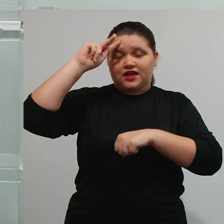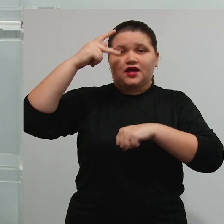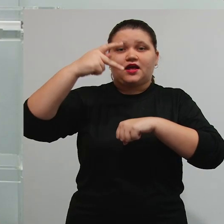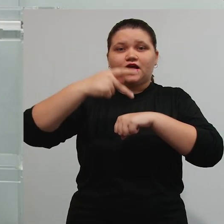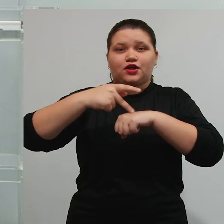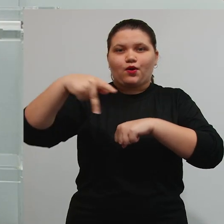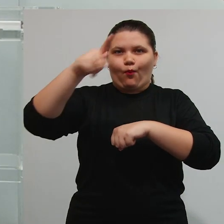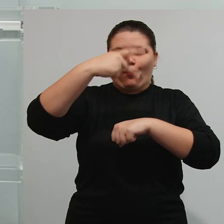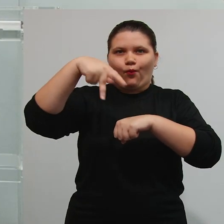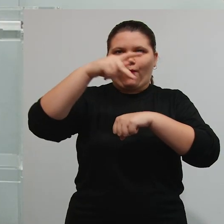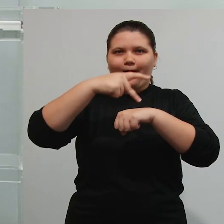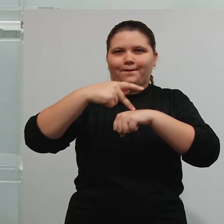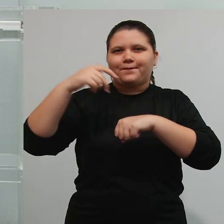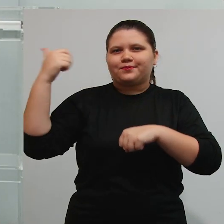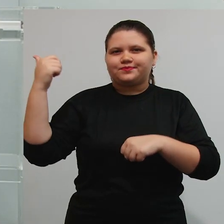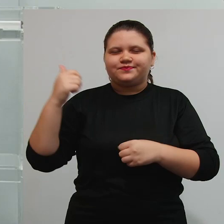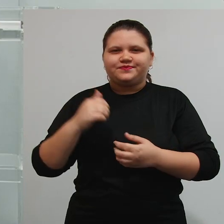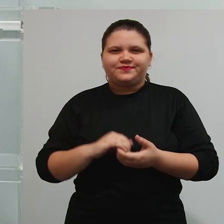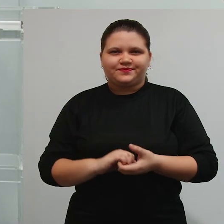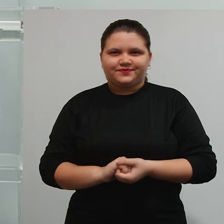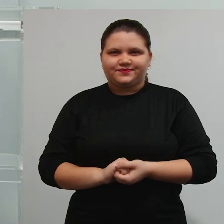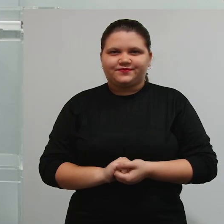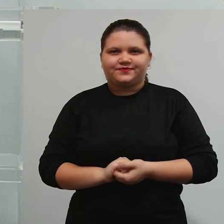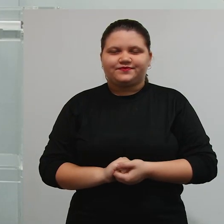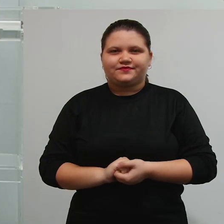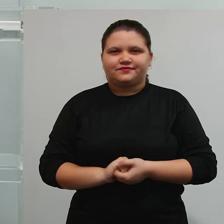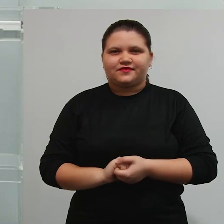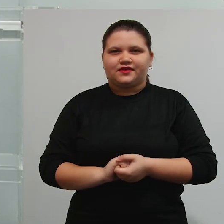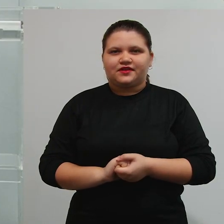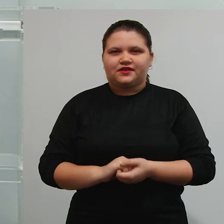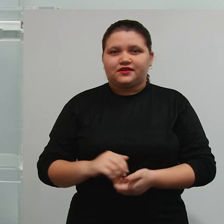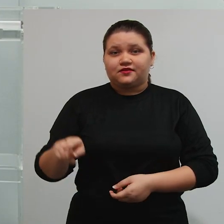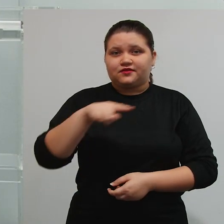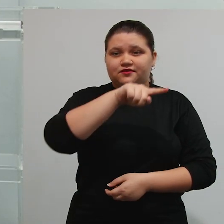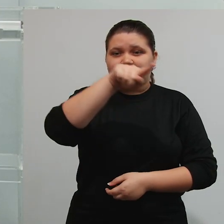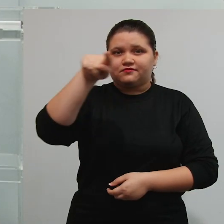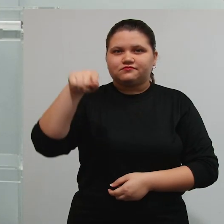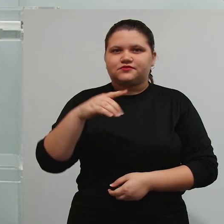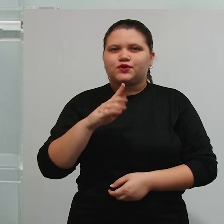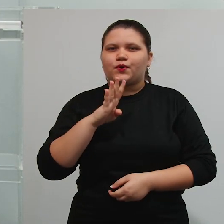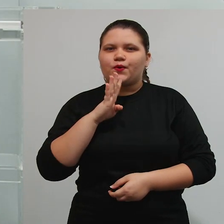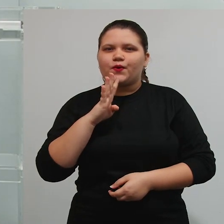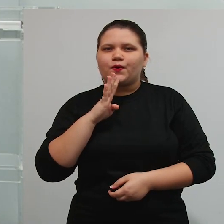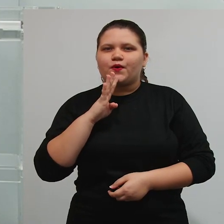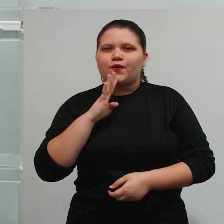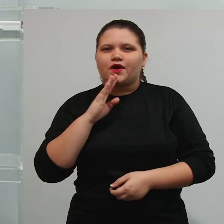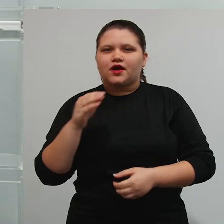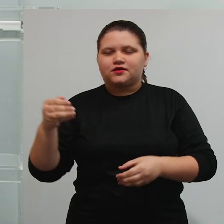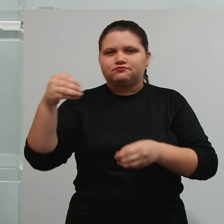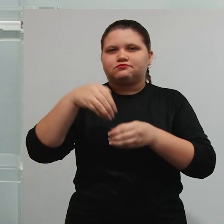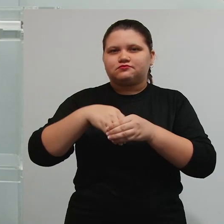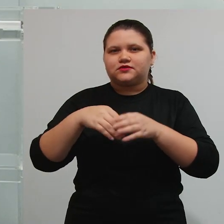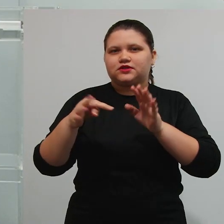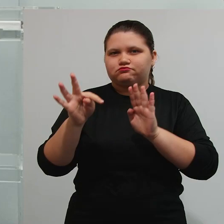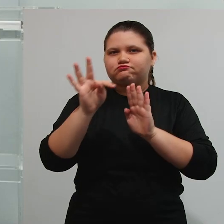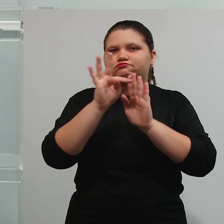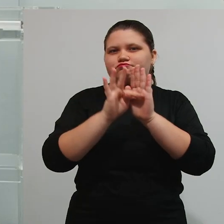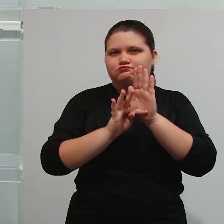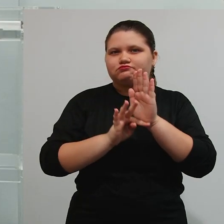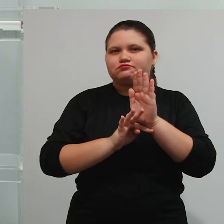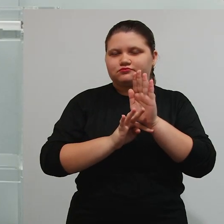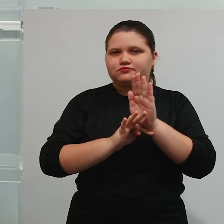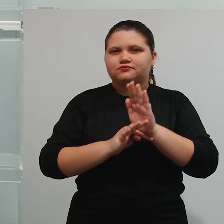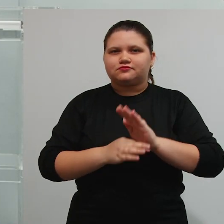têm intimidade e passam a conhecer por meio do seu trabalho. Então, é uma valorização da produção do conhecimento. E por isso é